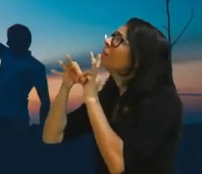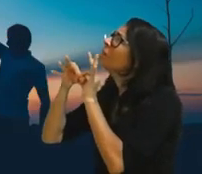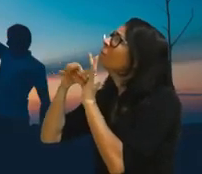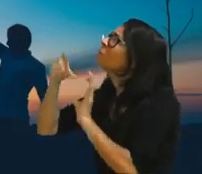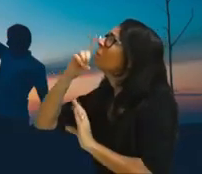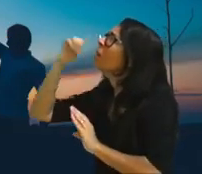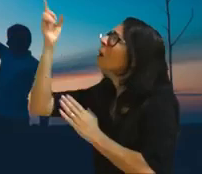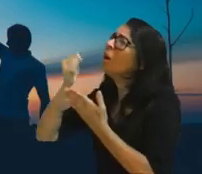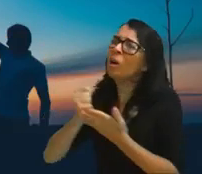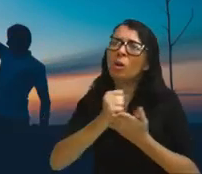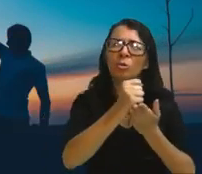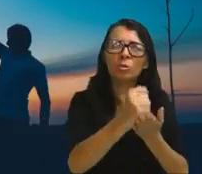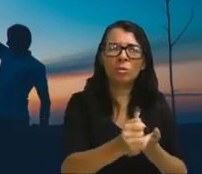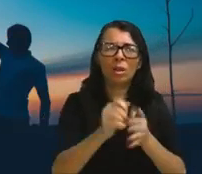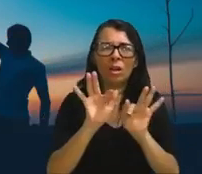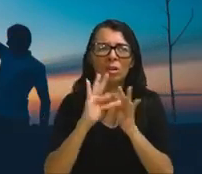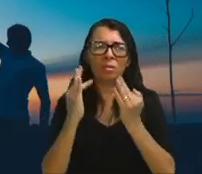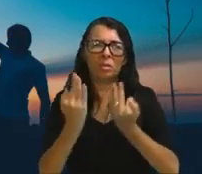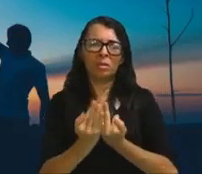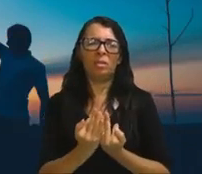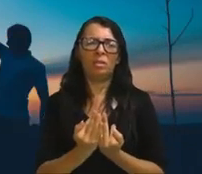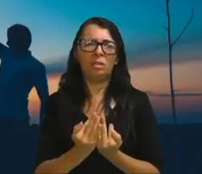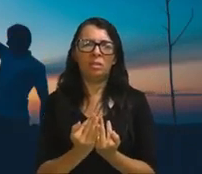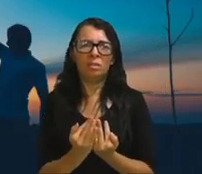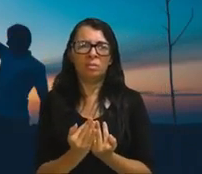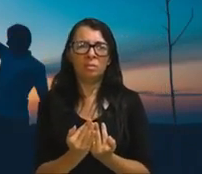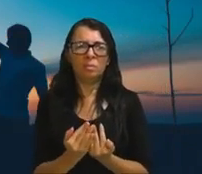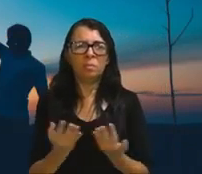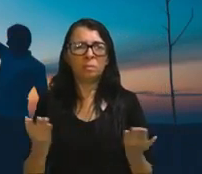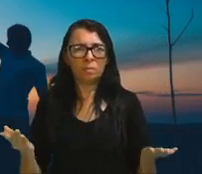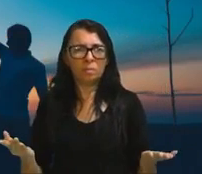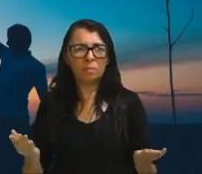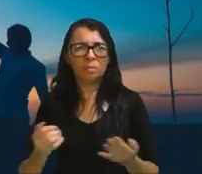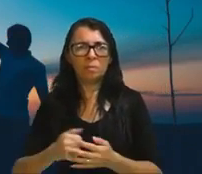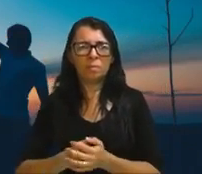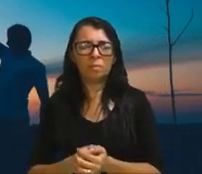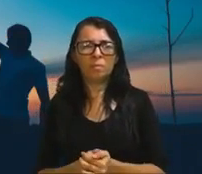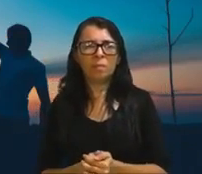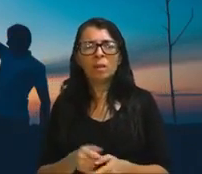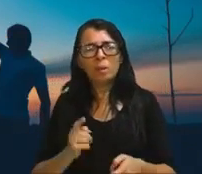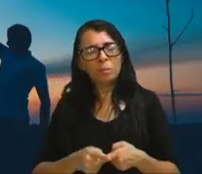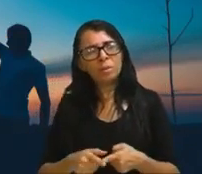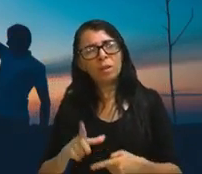porque estão sem aulas presenciais, e continuam muito tempo dentro de uma casa.